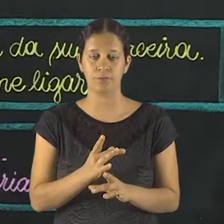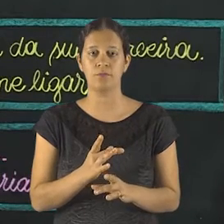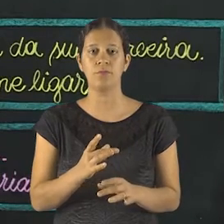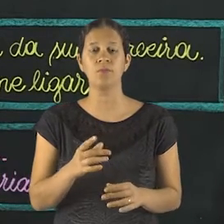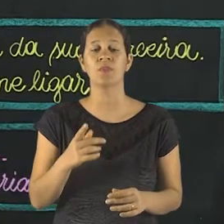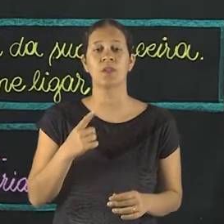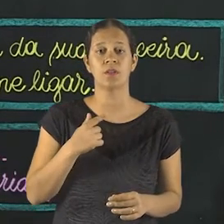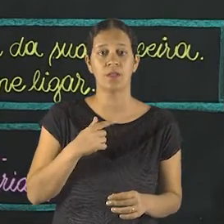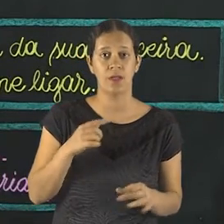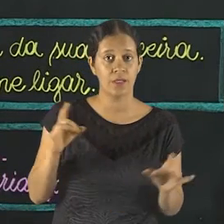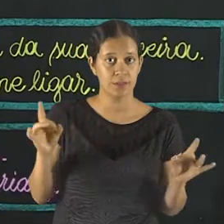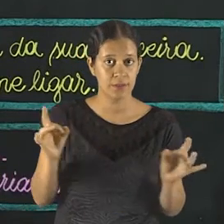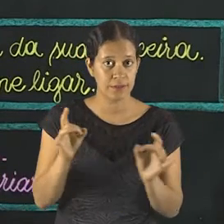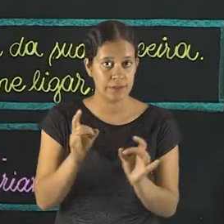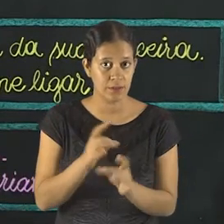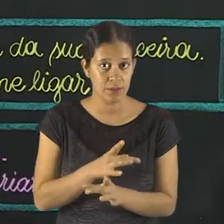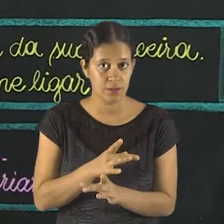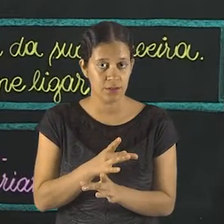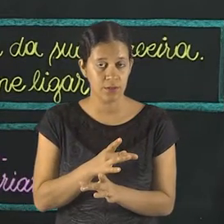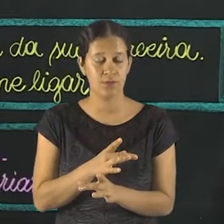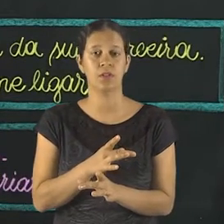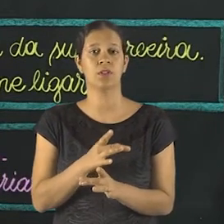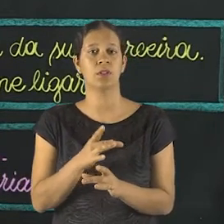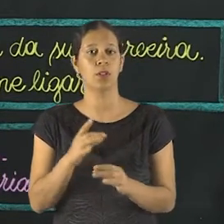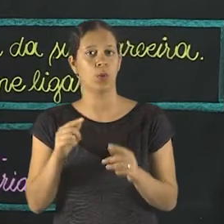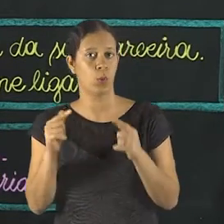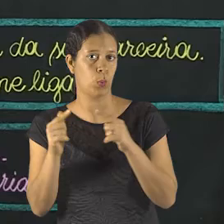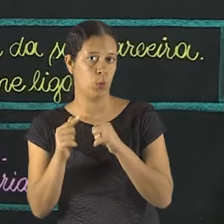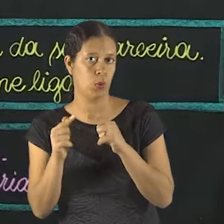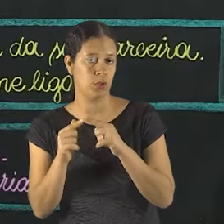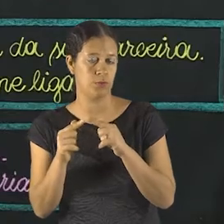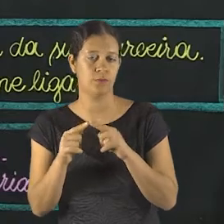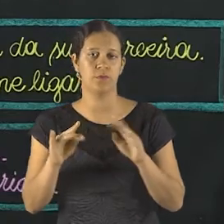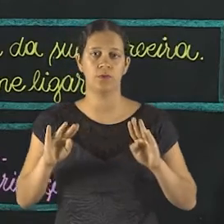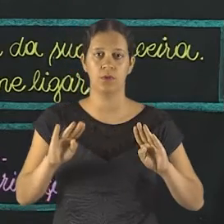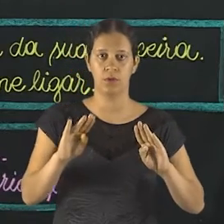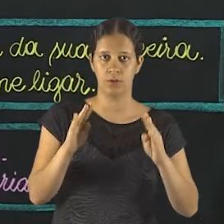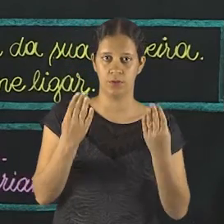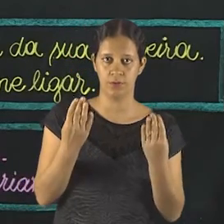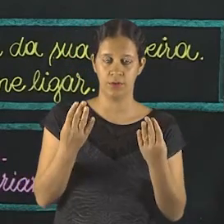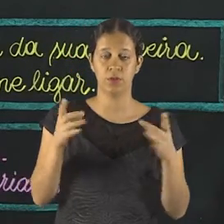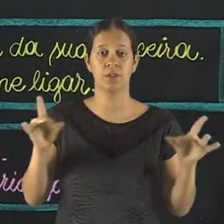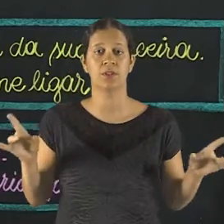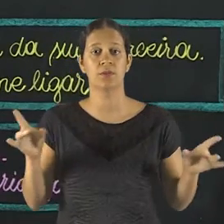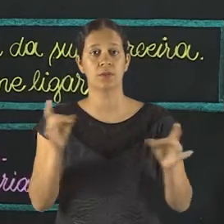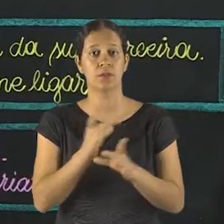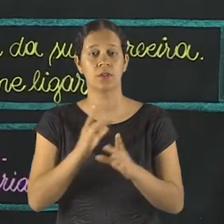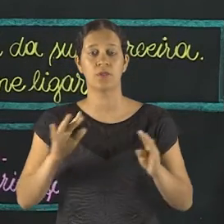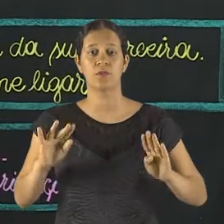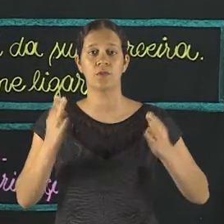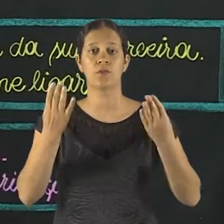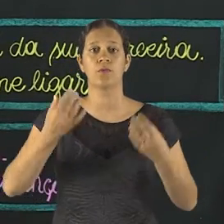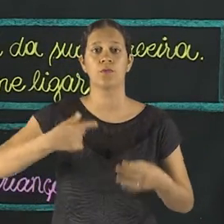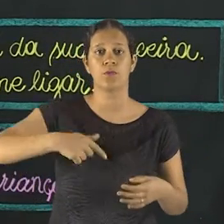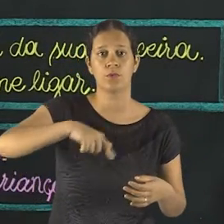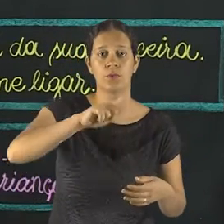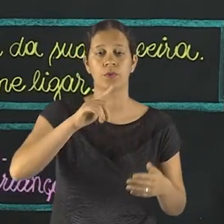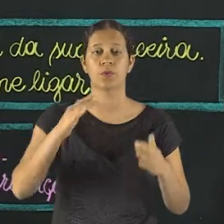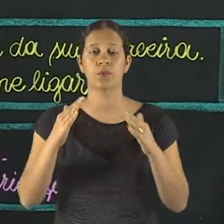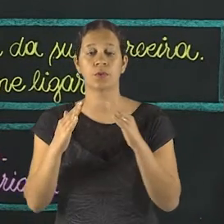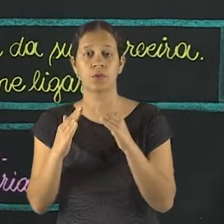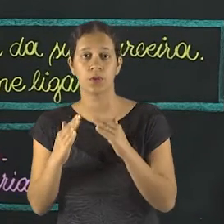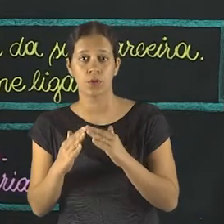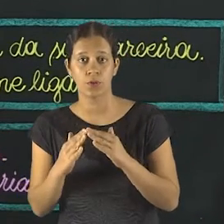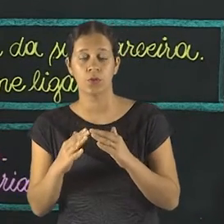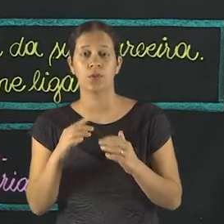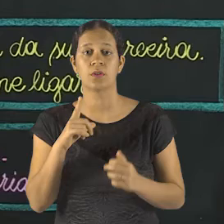nominal no particípio, encerrada, concordando com festa, feminino. Encerrada a festa, fomos para casa.